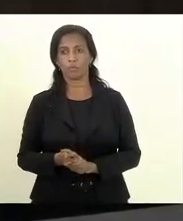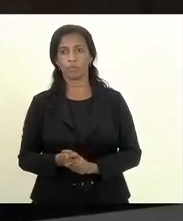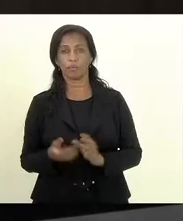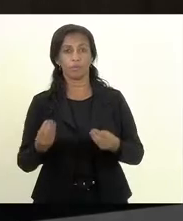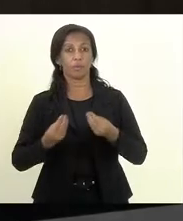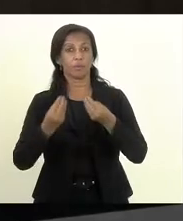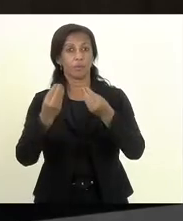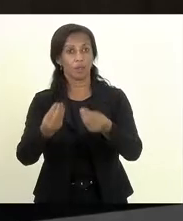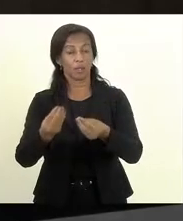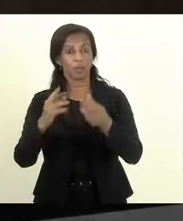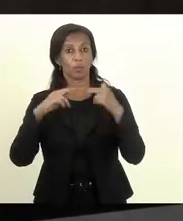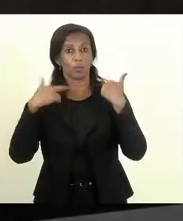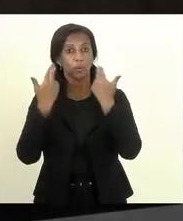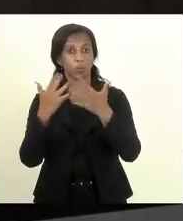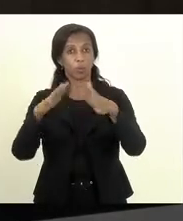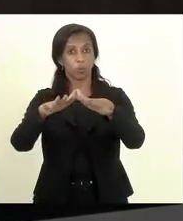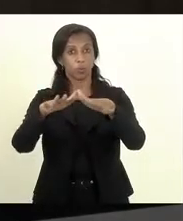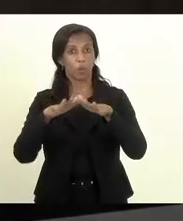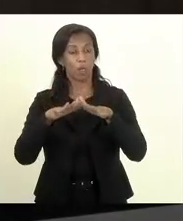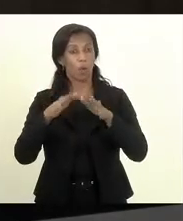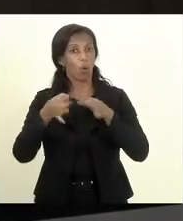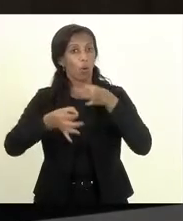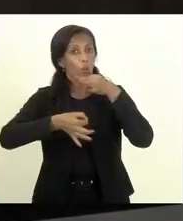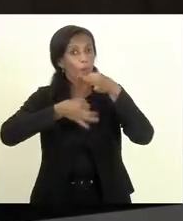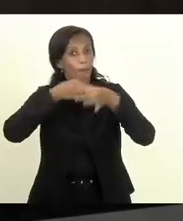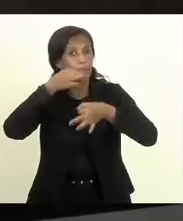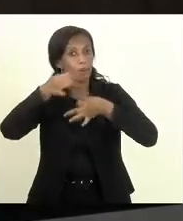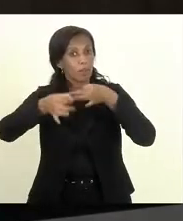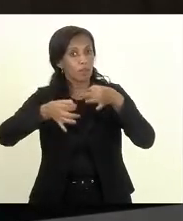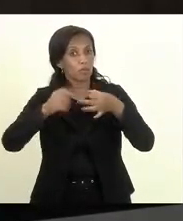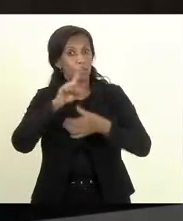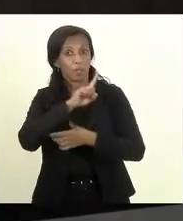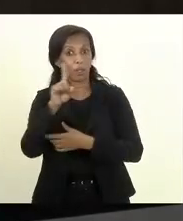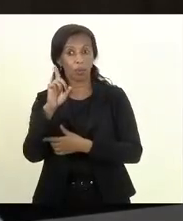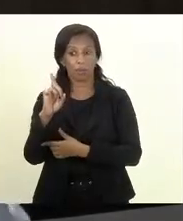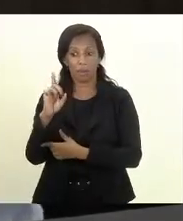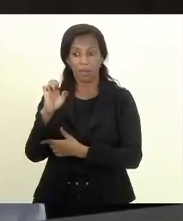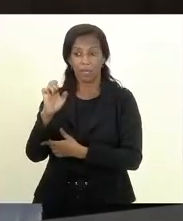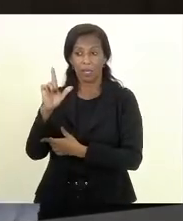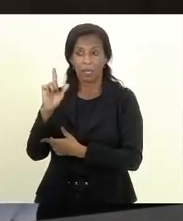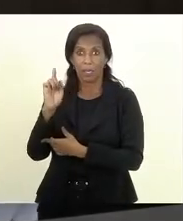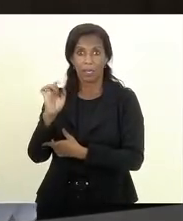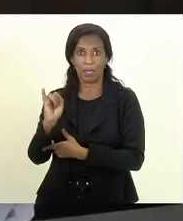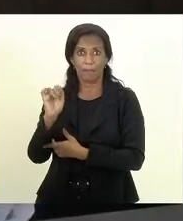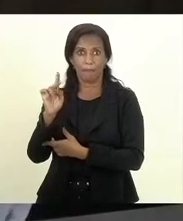dando à audiência pública o caráter opinativo e não deliberativo.